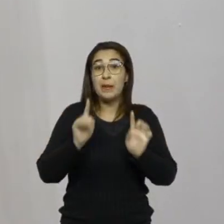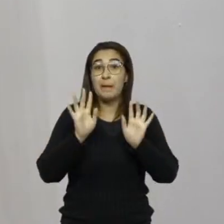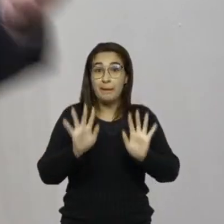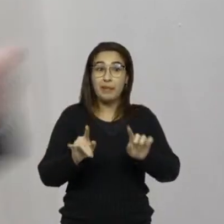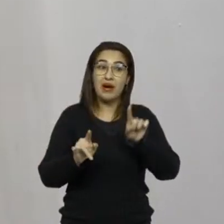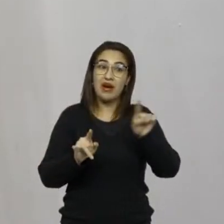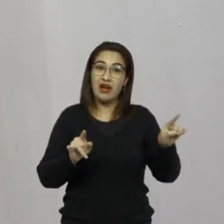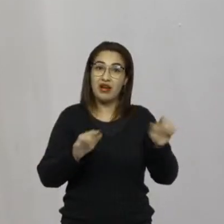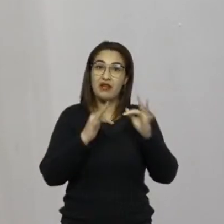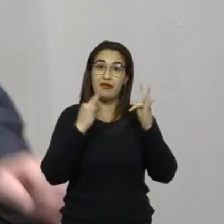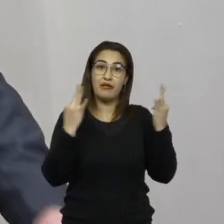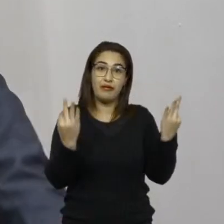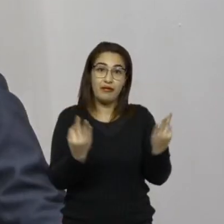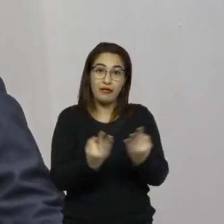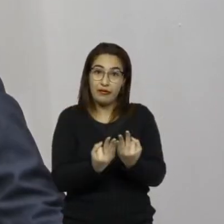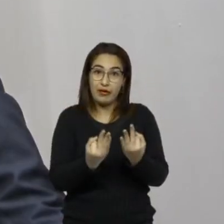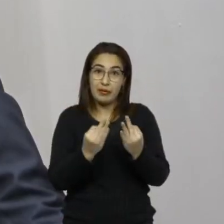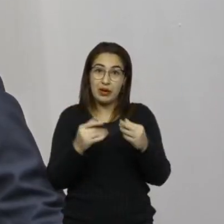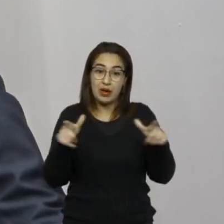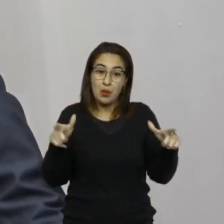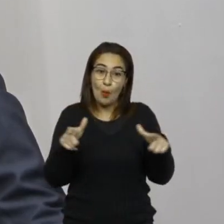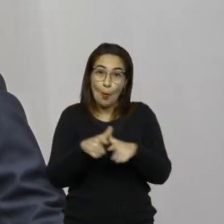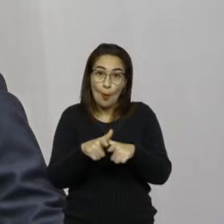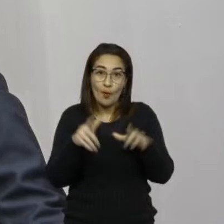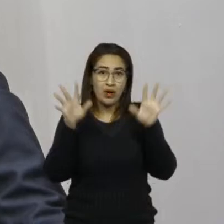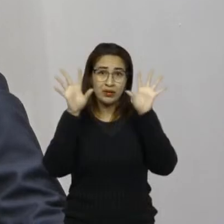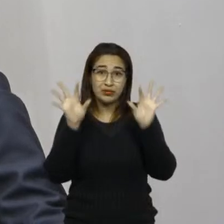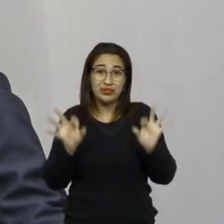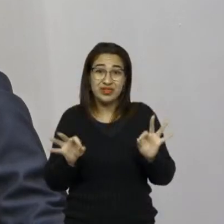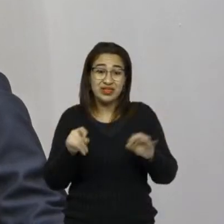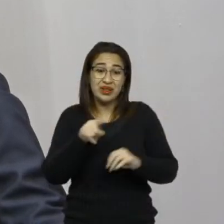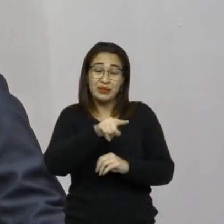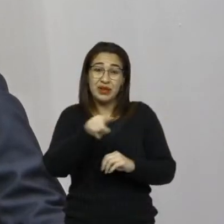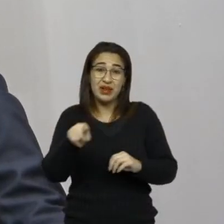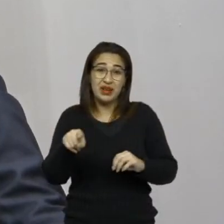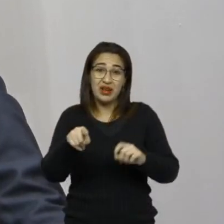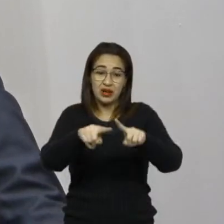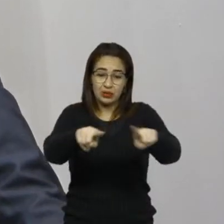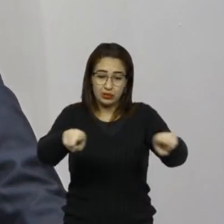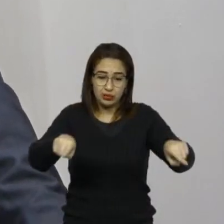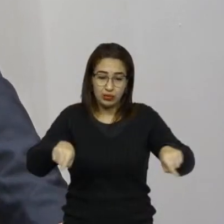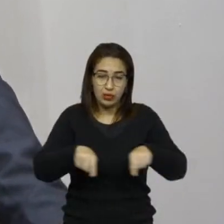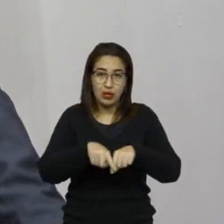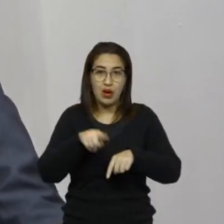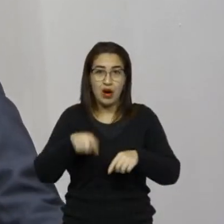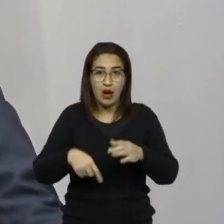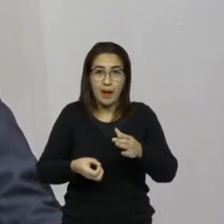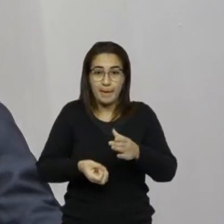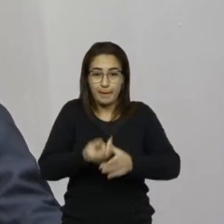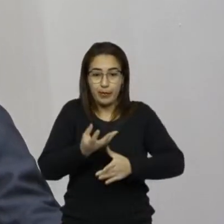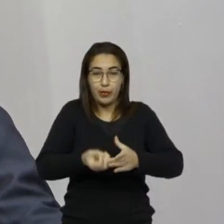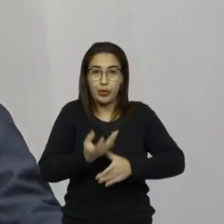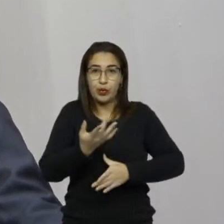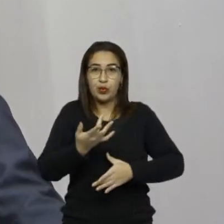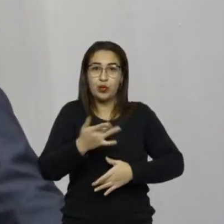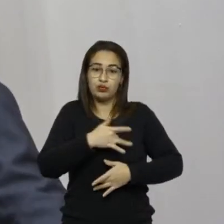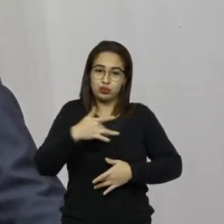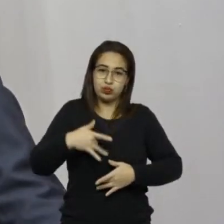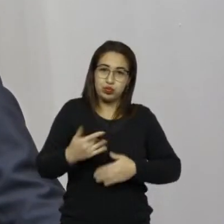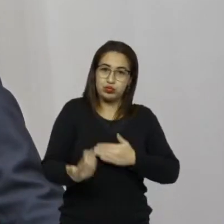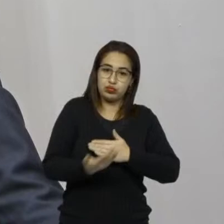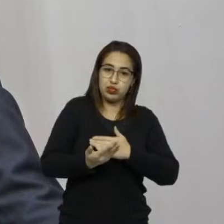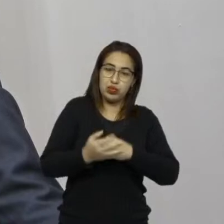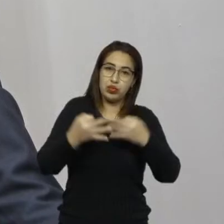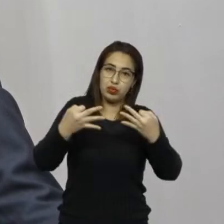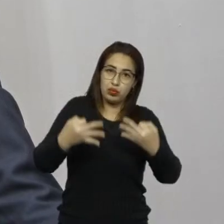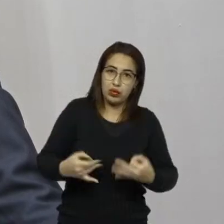de reconhecer a sua propriedade como produtora de produto saudável, agroecológico e